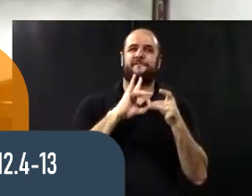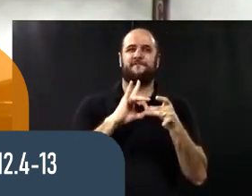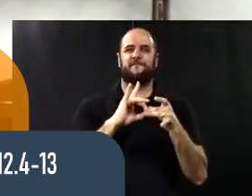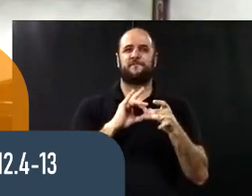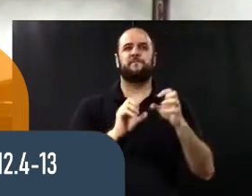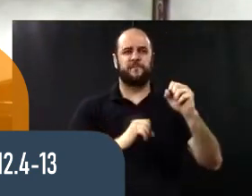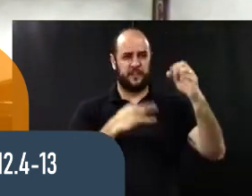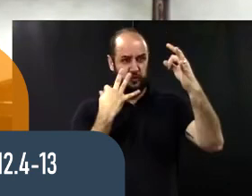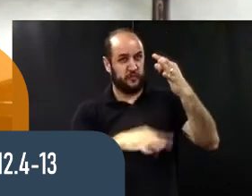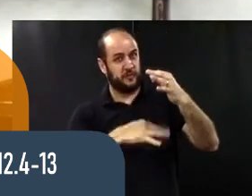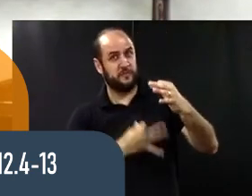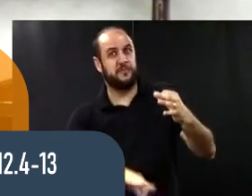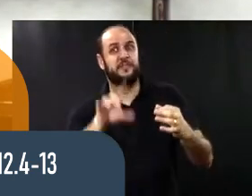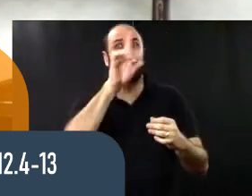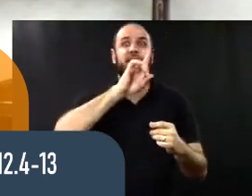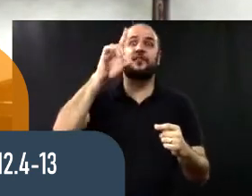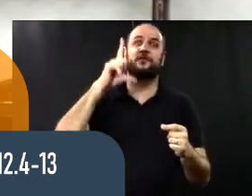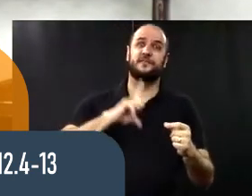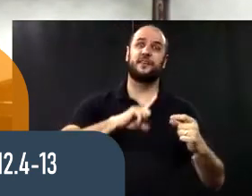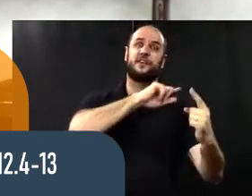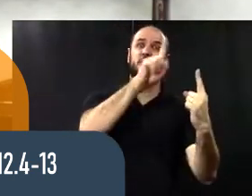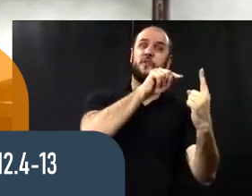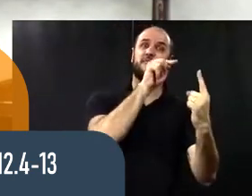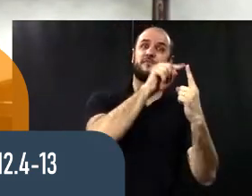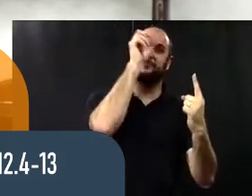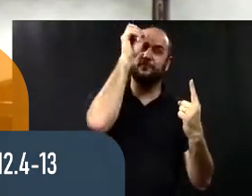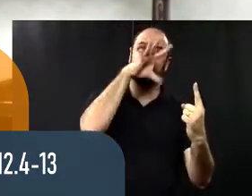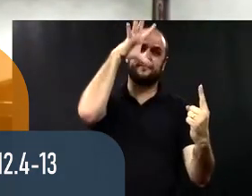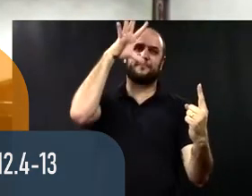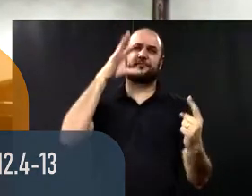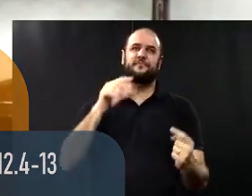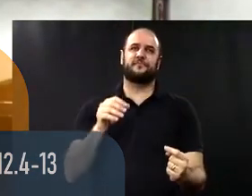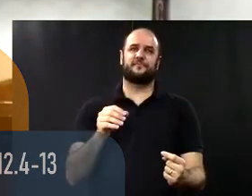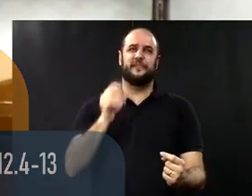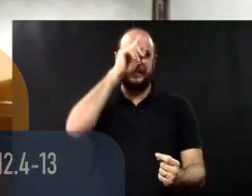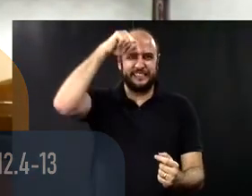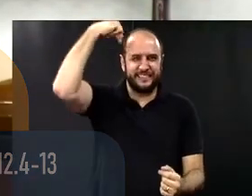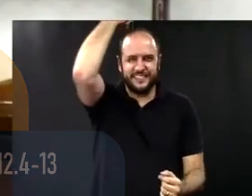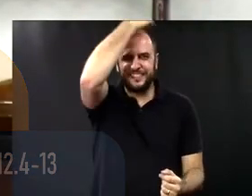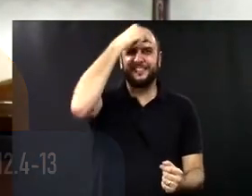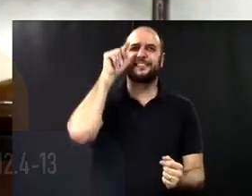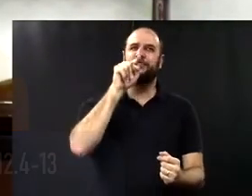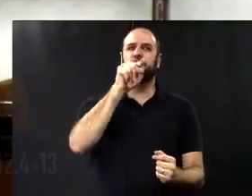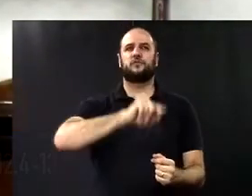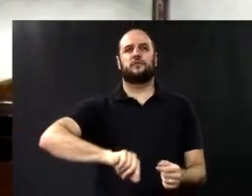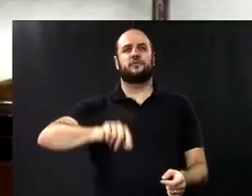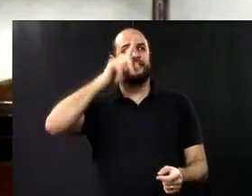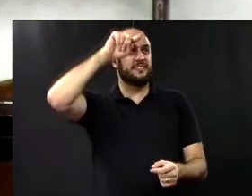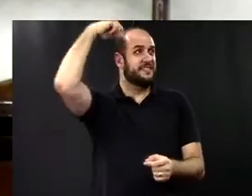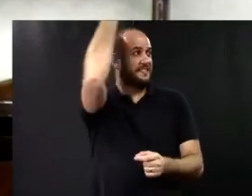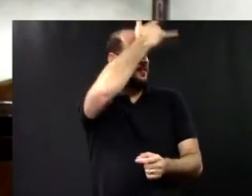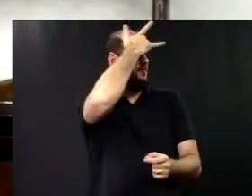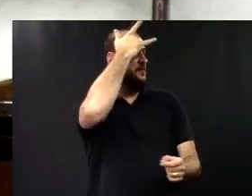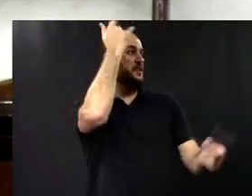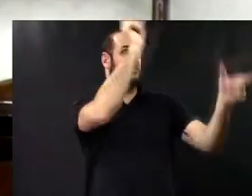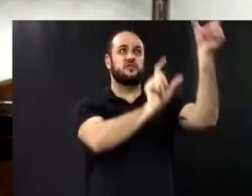de Deus tem um objetivo claro. É a sua santidade. Sermos participantes da santidade de Cristo. O objetivo de Deus é